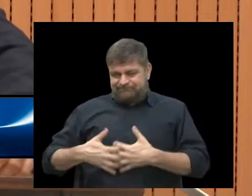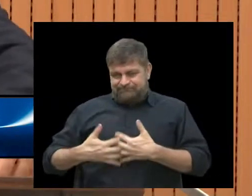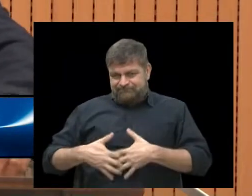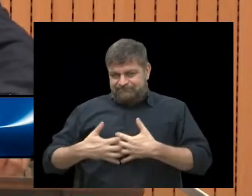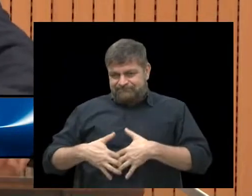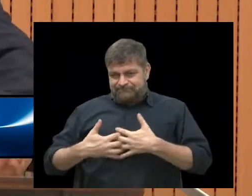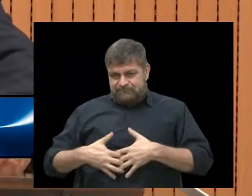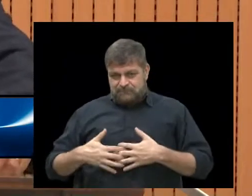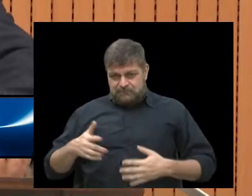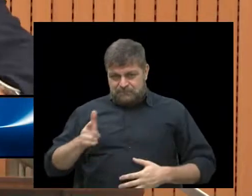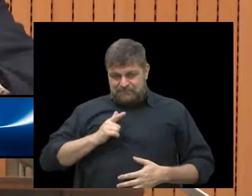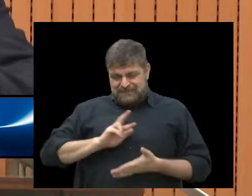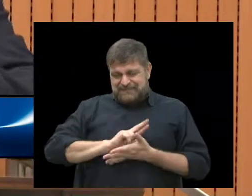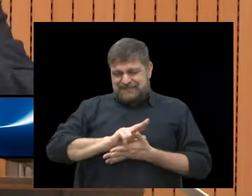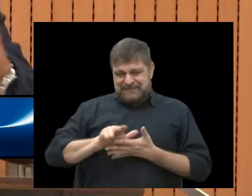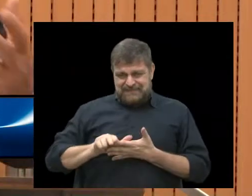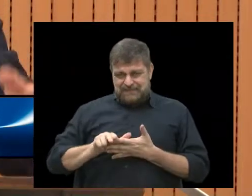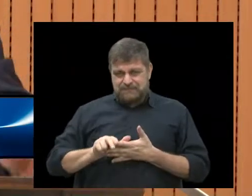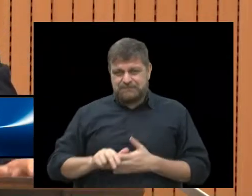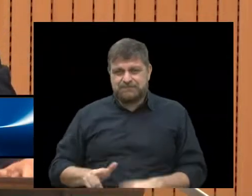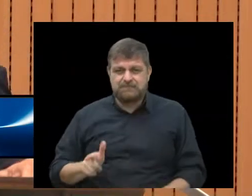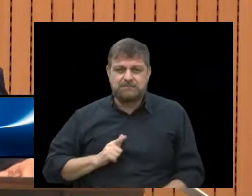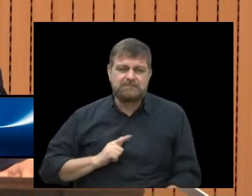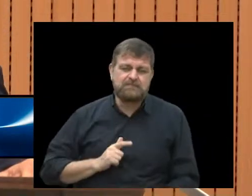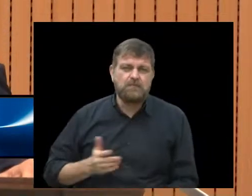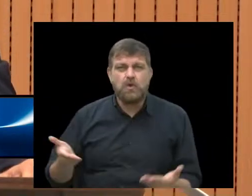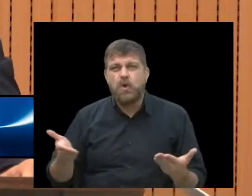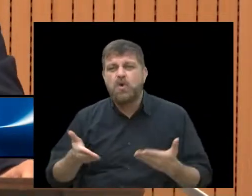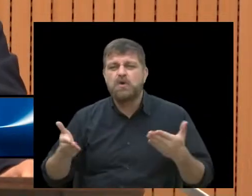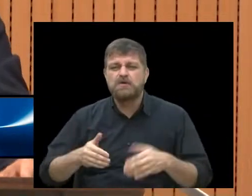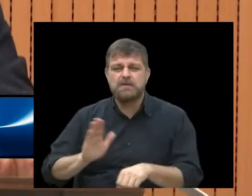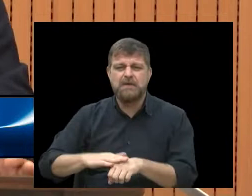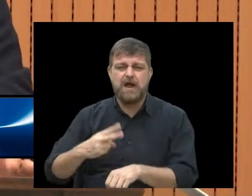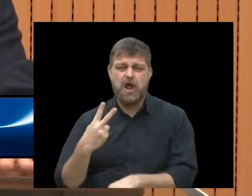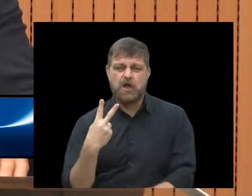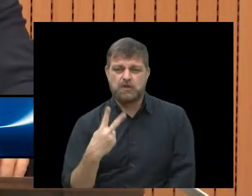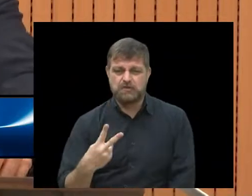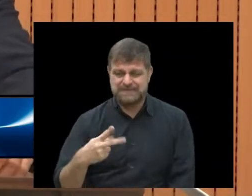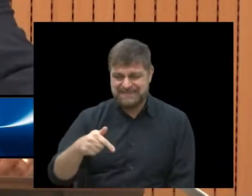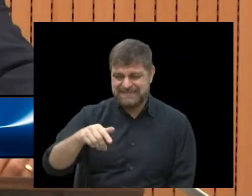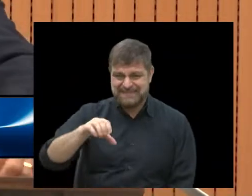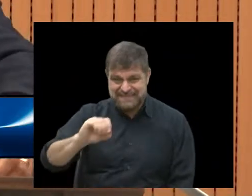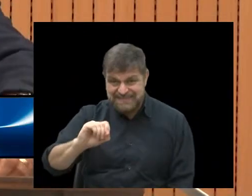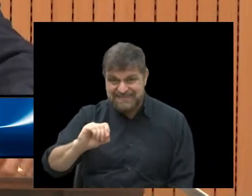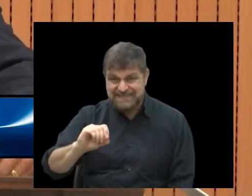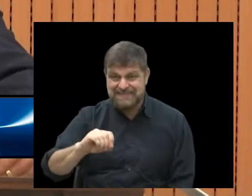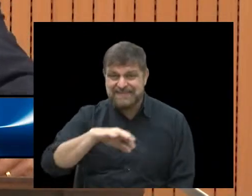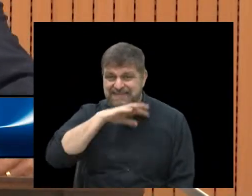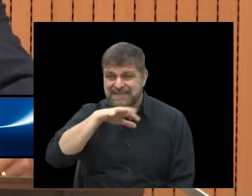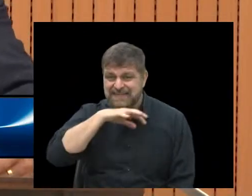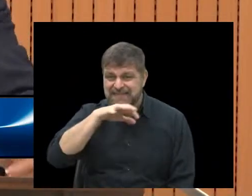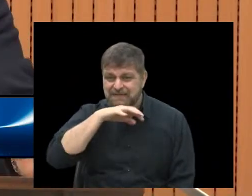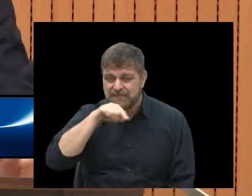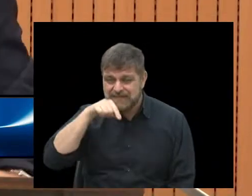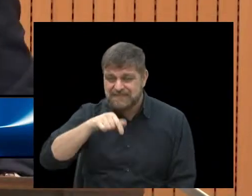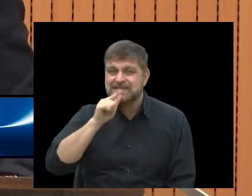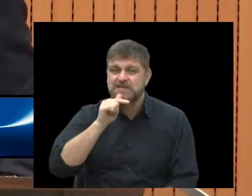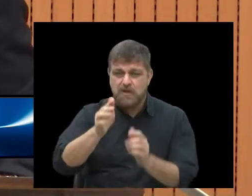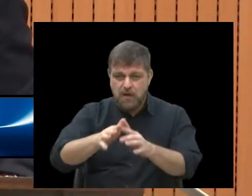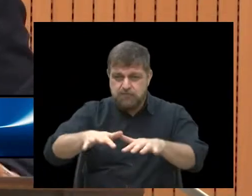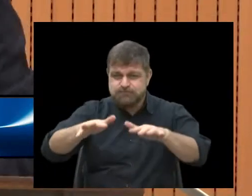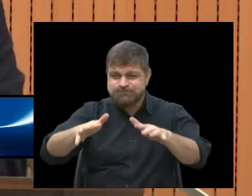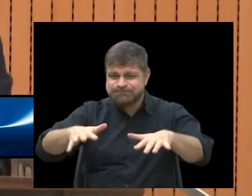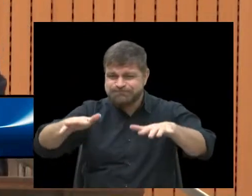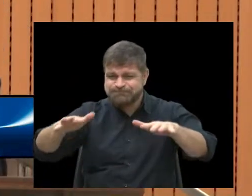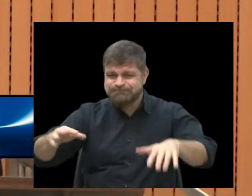Então, vários são as espécies, hoje nós temos aí mais de 270 espécies que passam por esse problema,